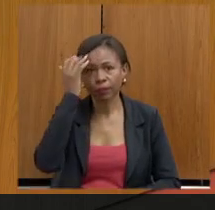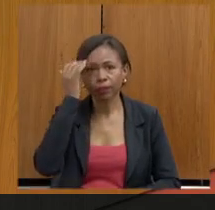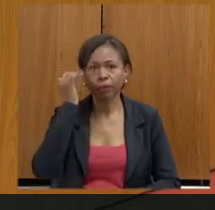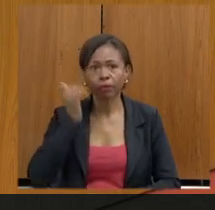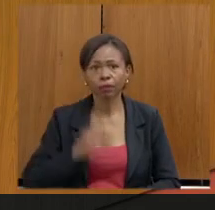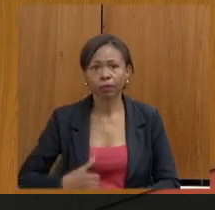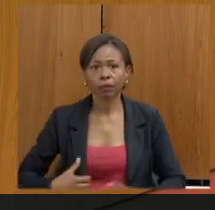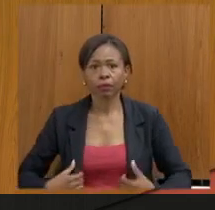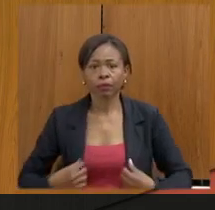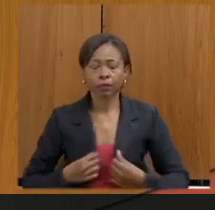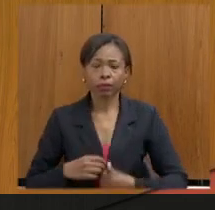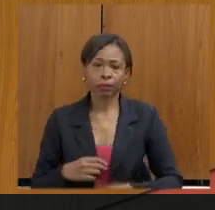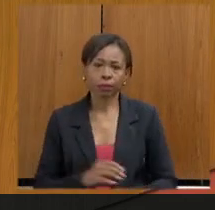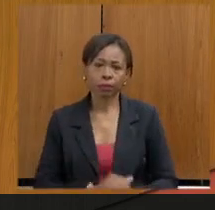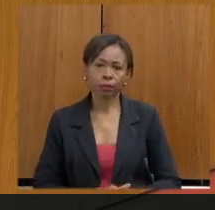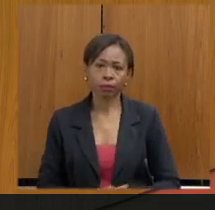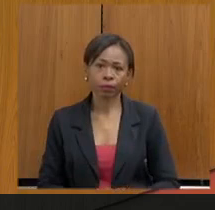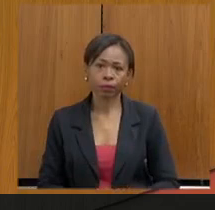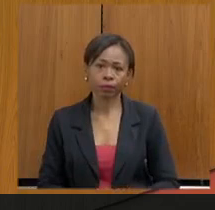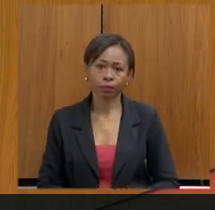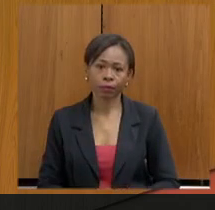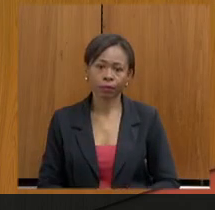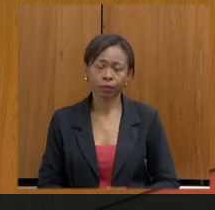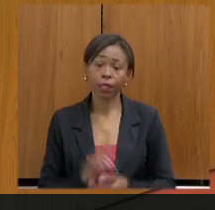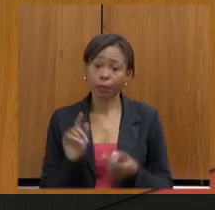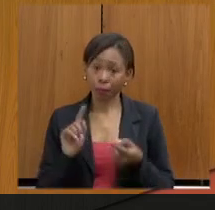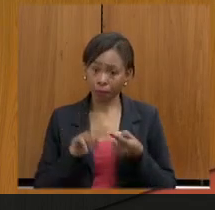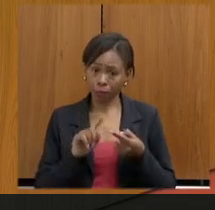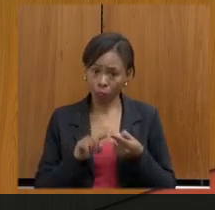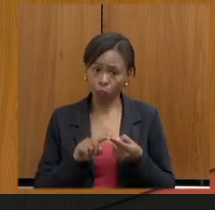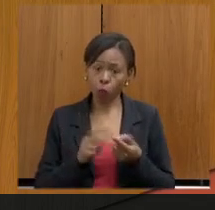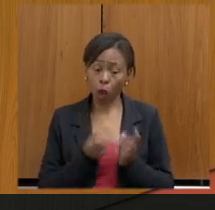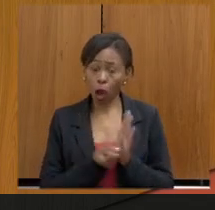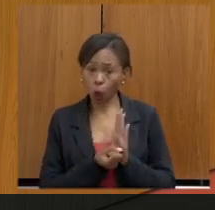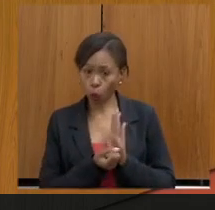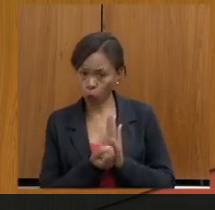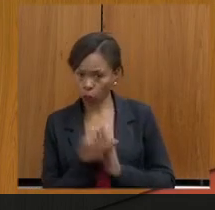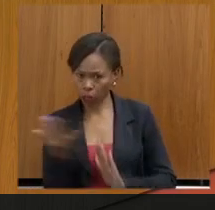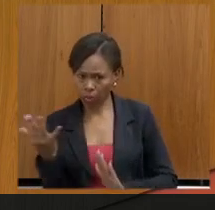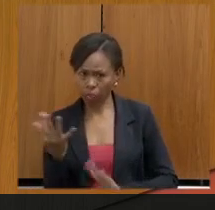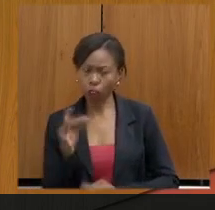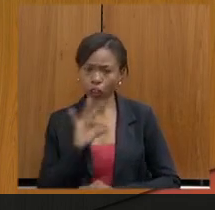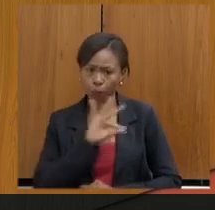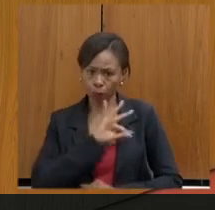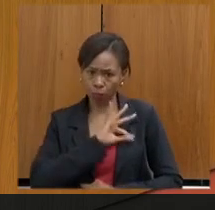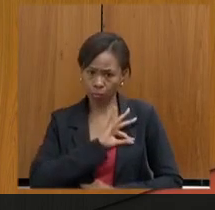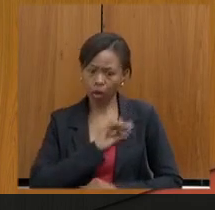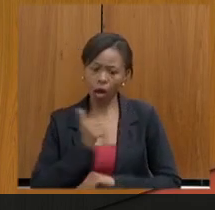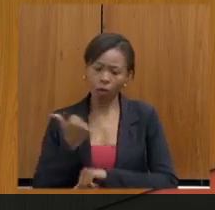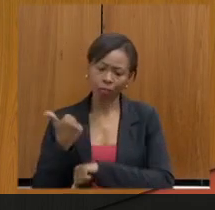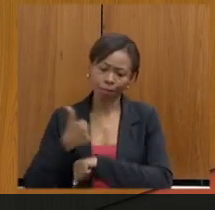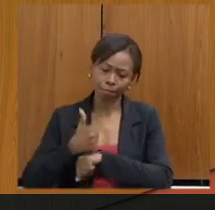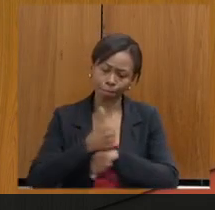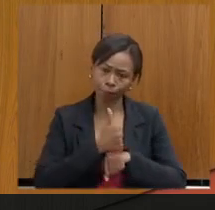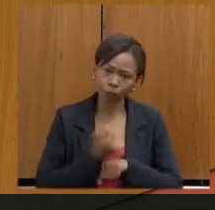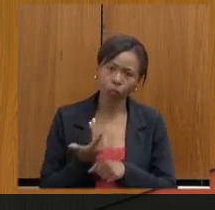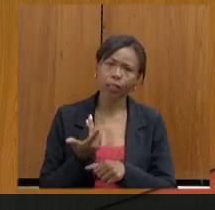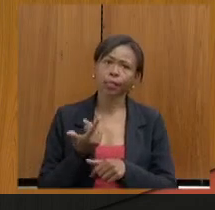é bom Começando aqui pela questão do efetivo né Eu gostaria de dizer